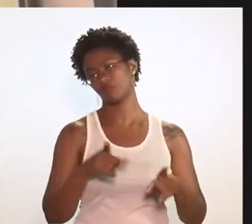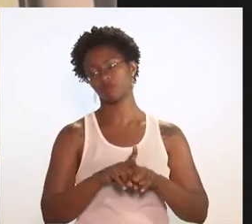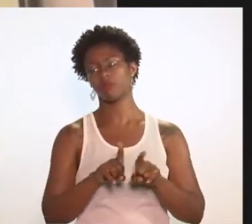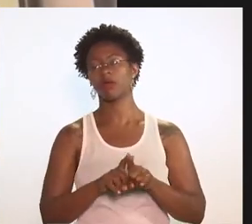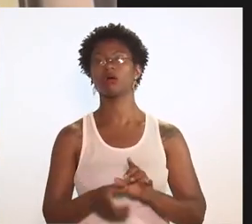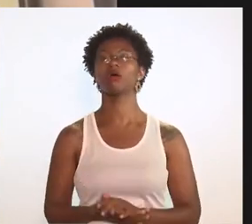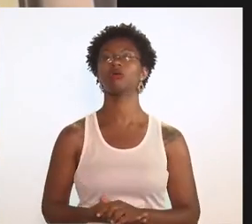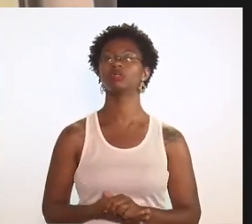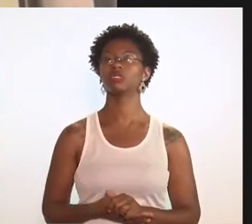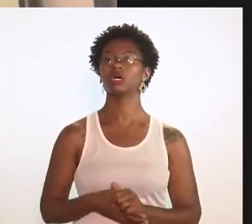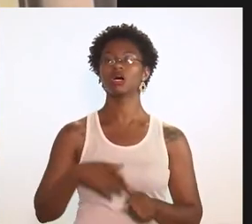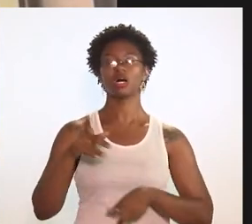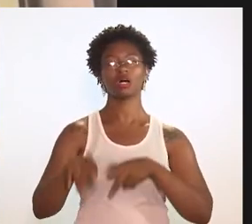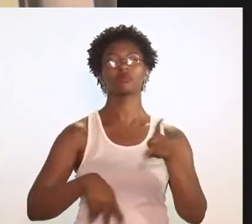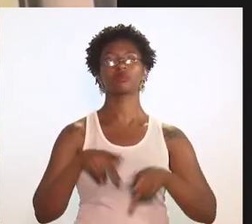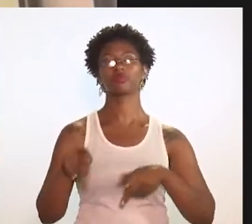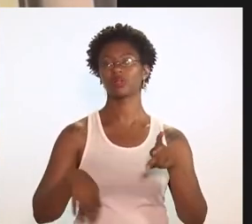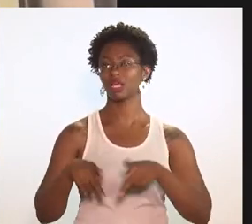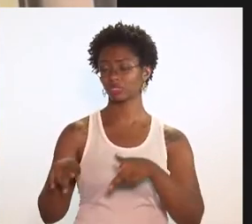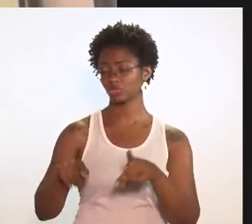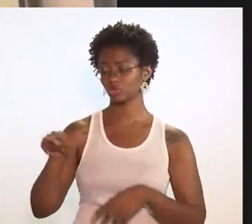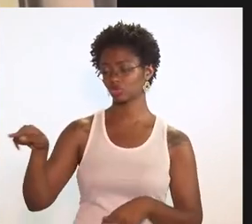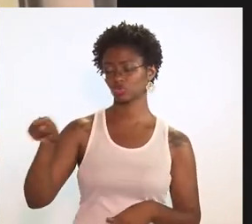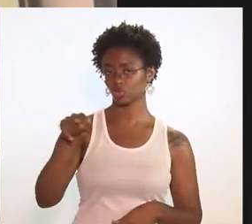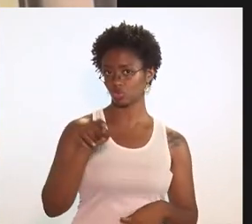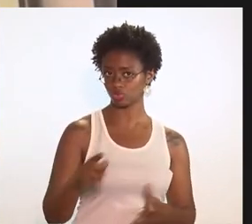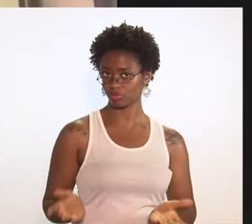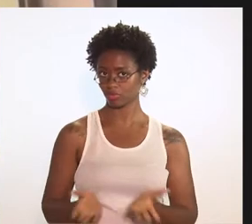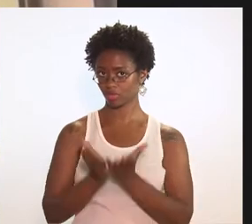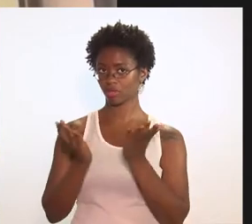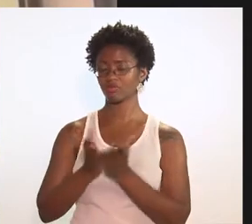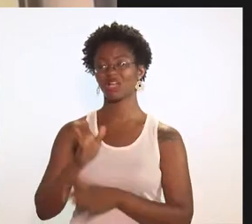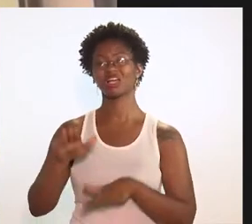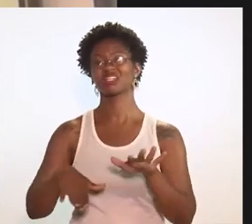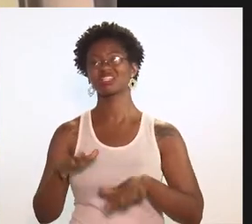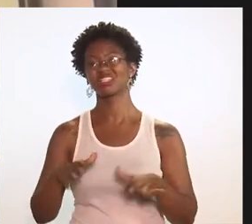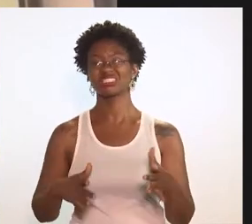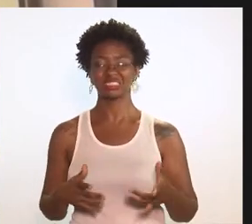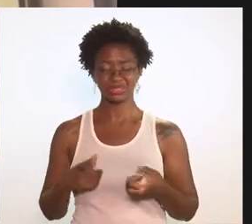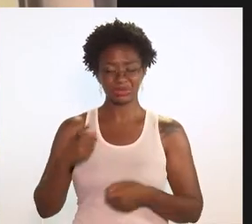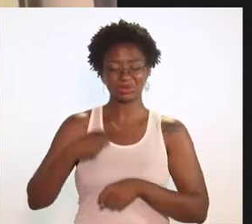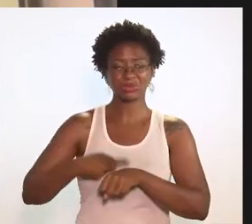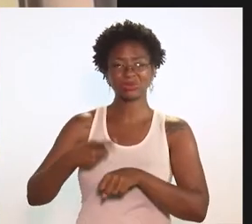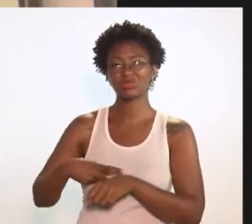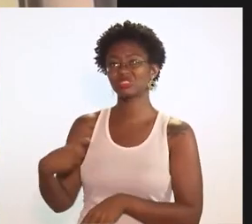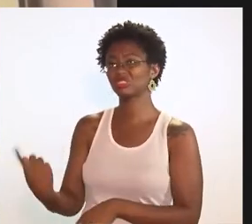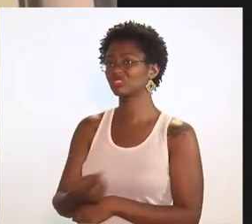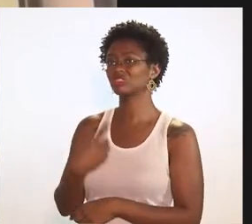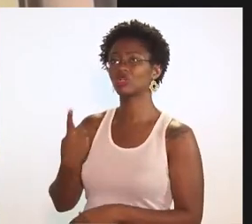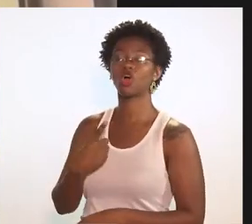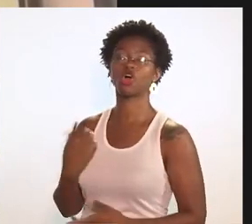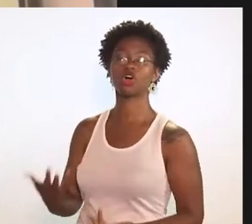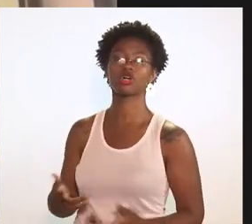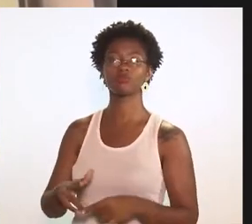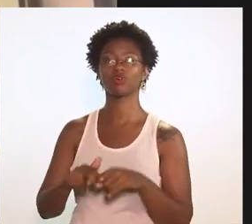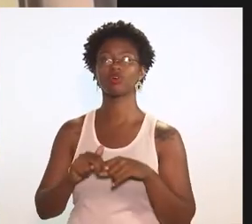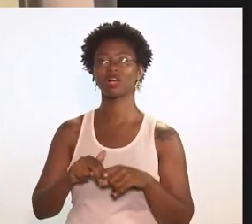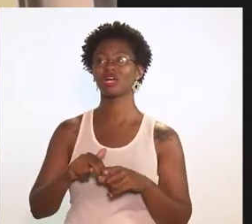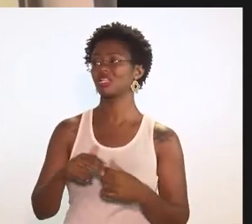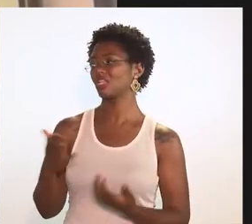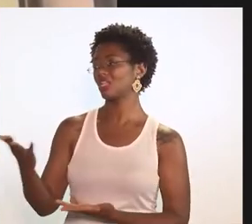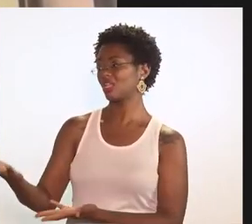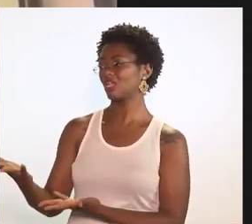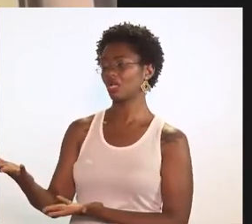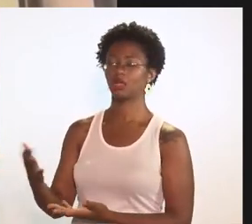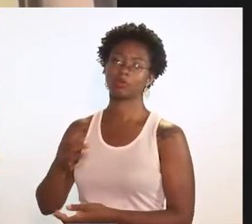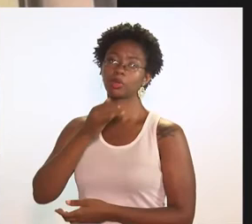vezes, eu até falo, as populações mais vulneráveis às vezes são um pouco mais abruptas conosco, que estamos na máquina, porque